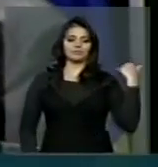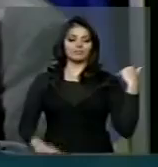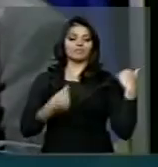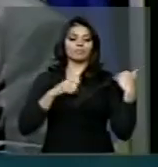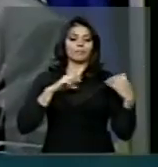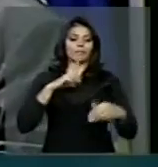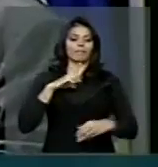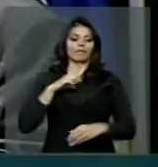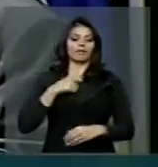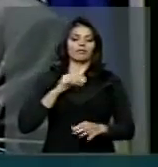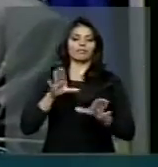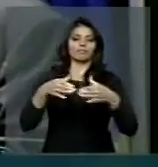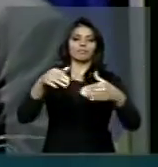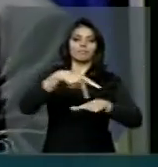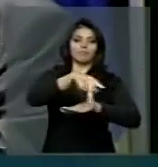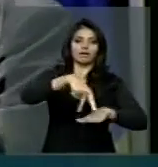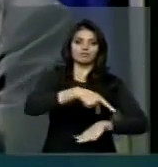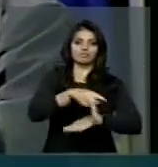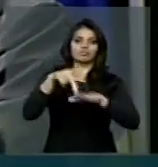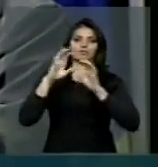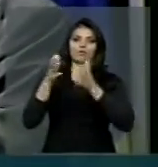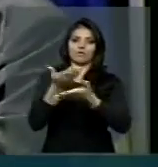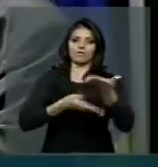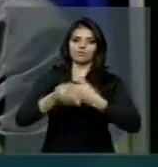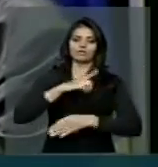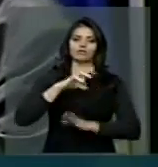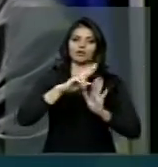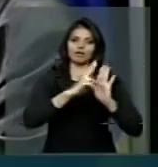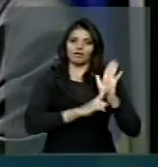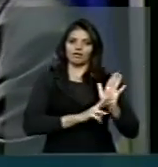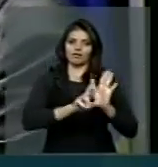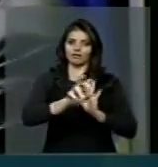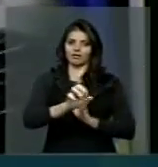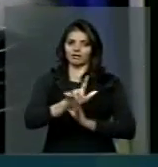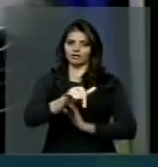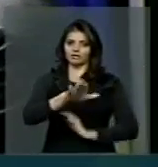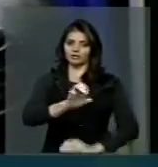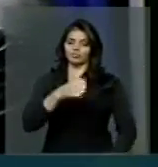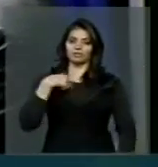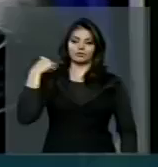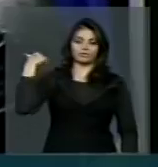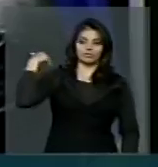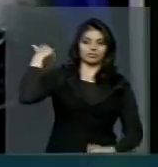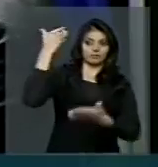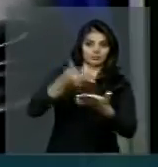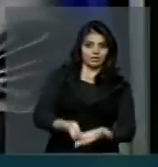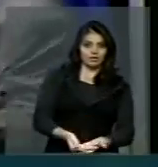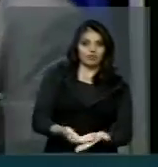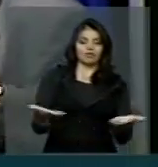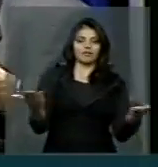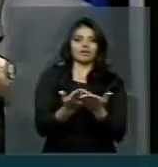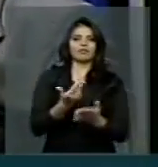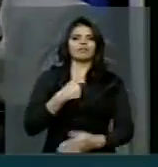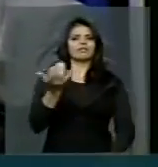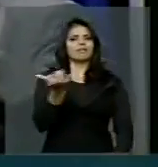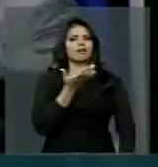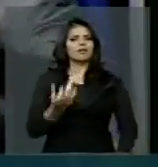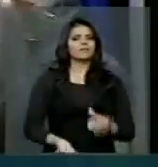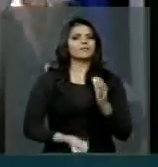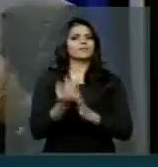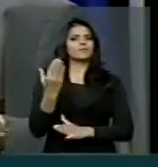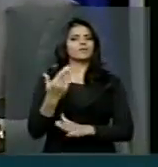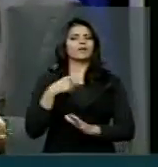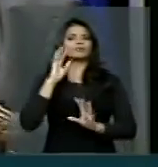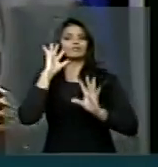parte dos países que conviviam com esse regime. Desde lá, estamos tentando construir